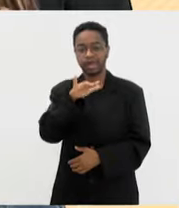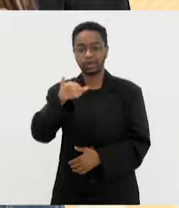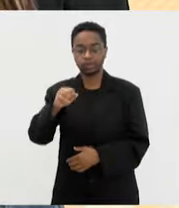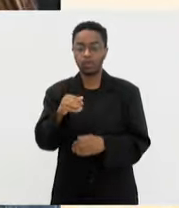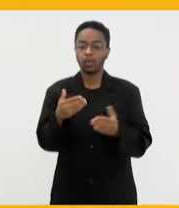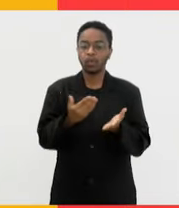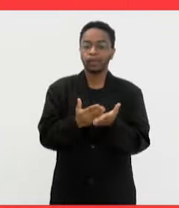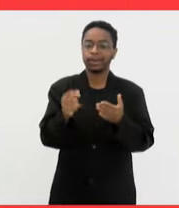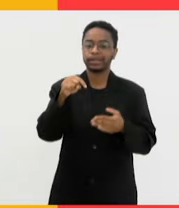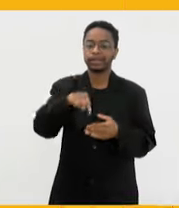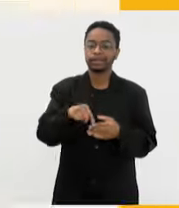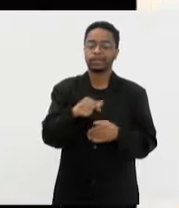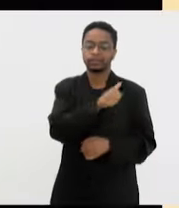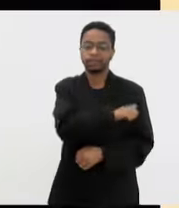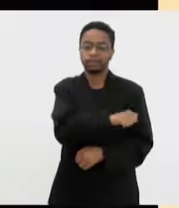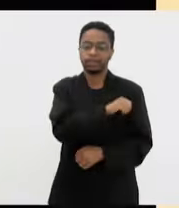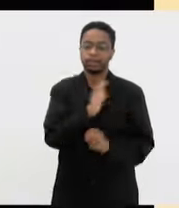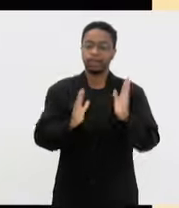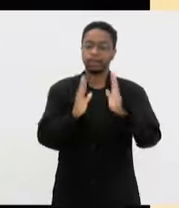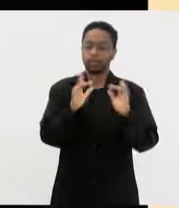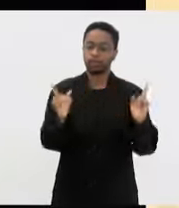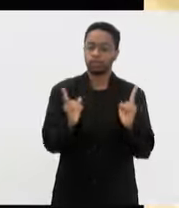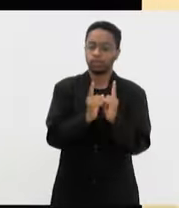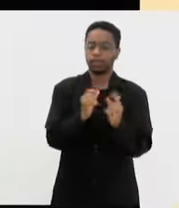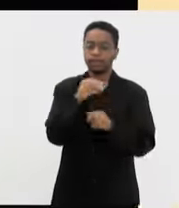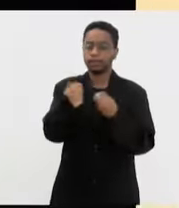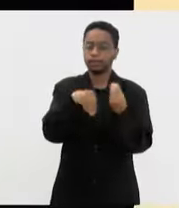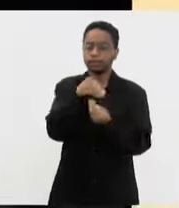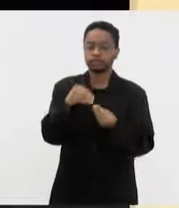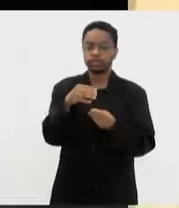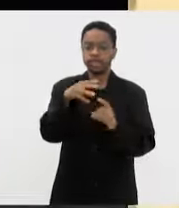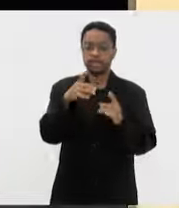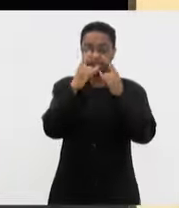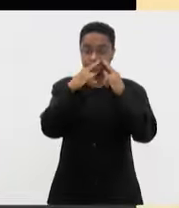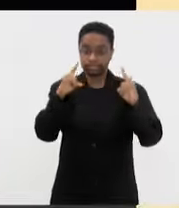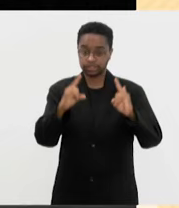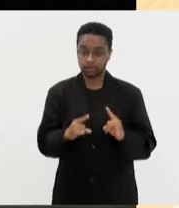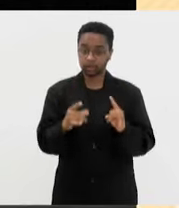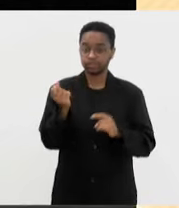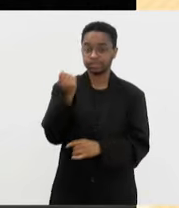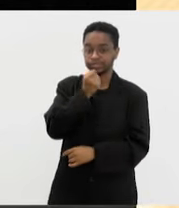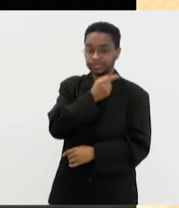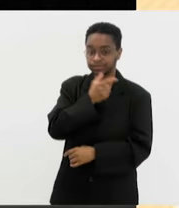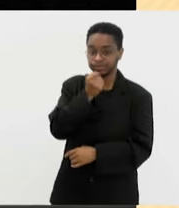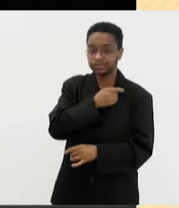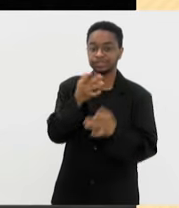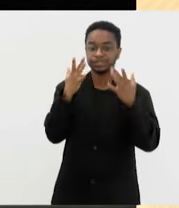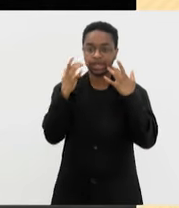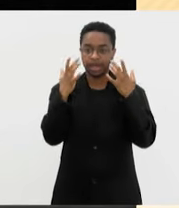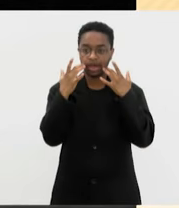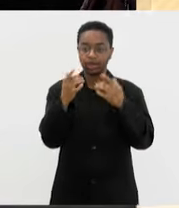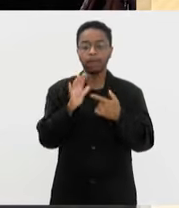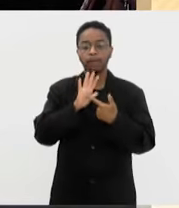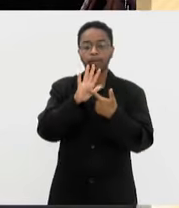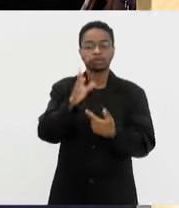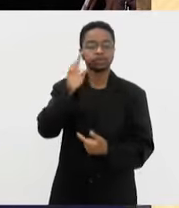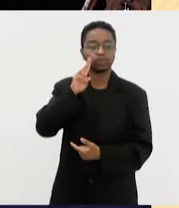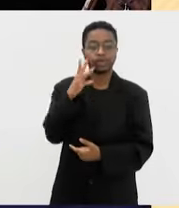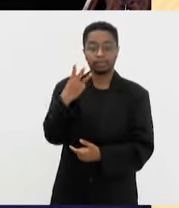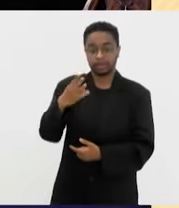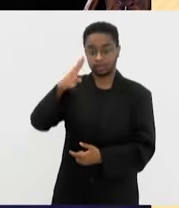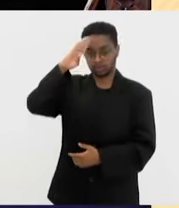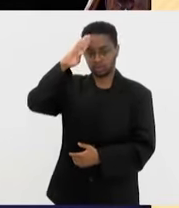a curta temporada. Em uma mistura de circo, teatro e humor, a peça conta a história de três soldados: